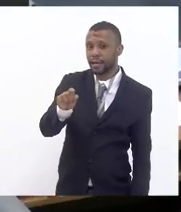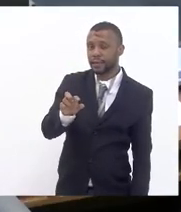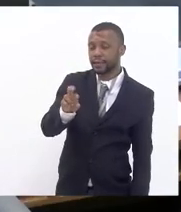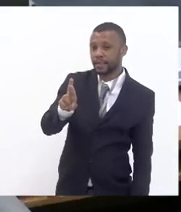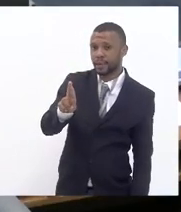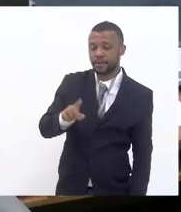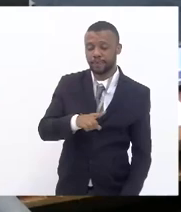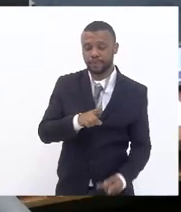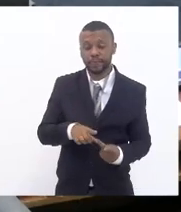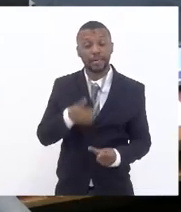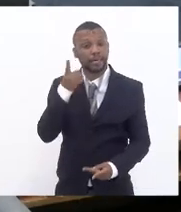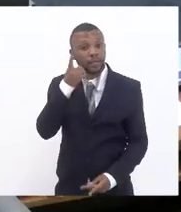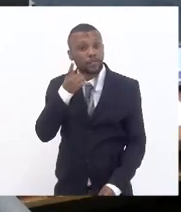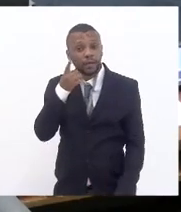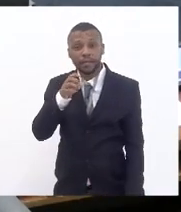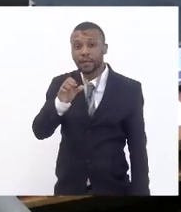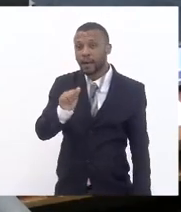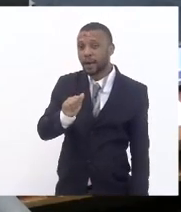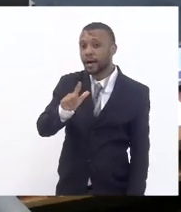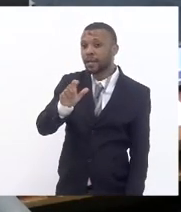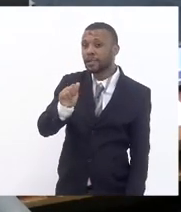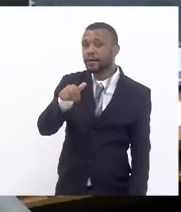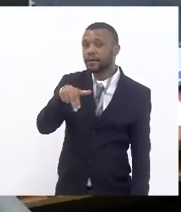Deputada Alana Passo, por favor.